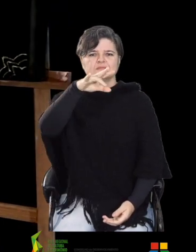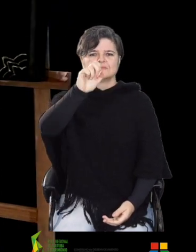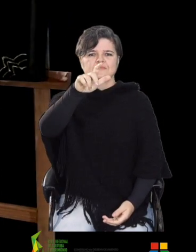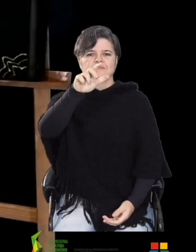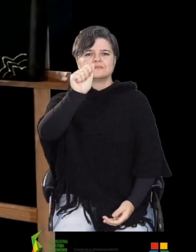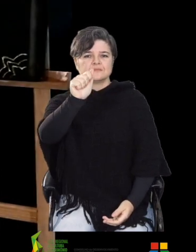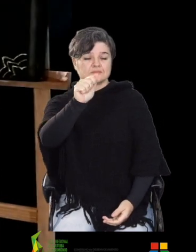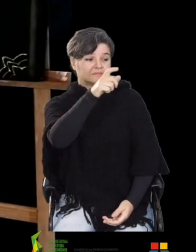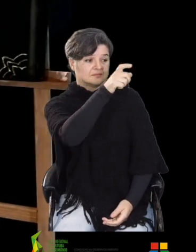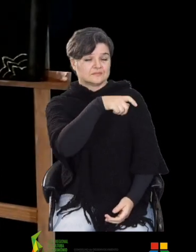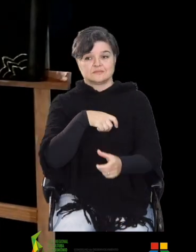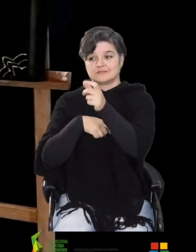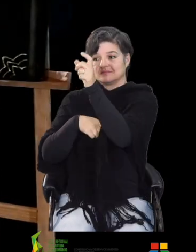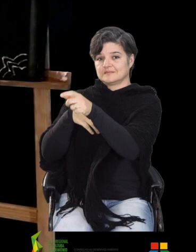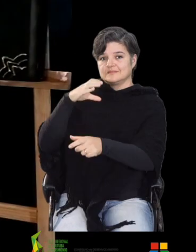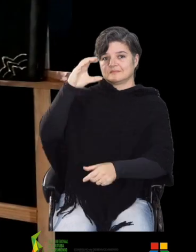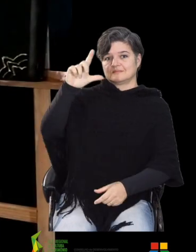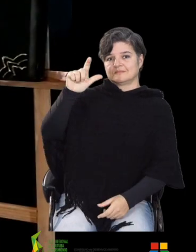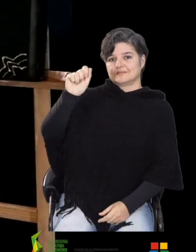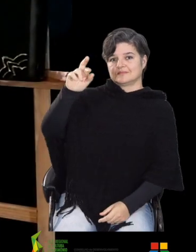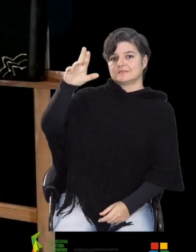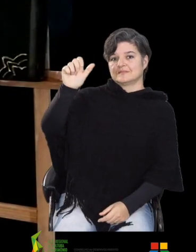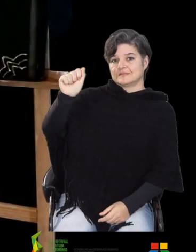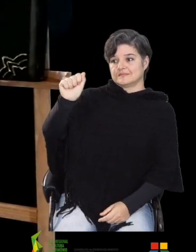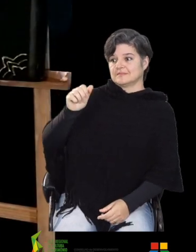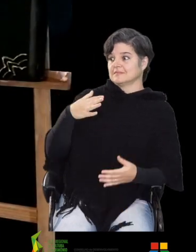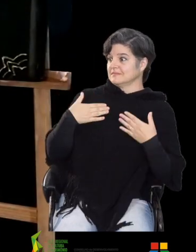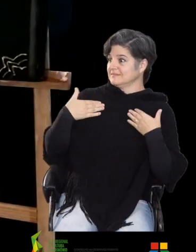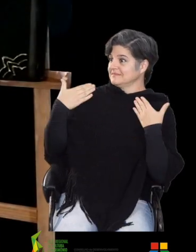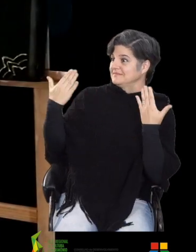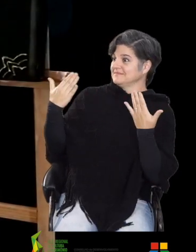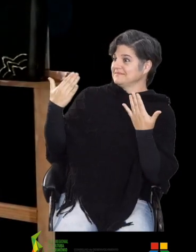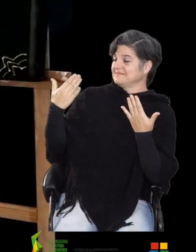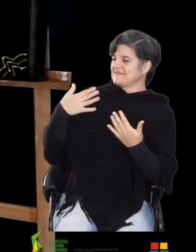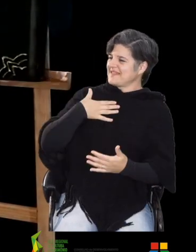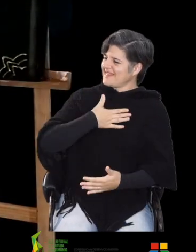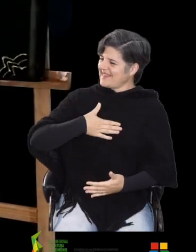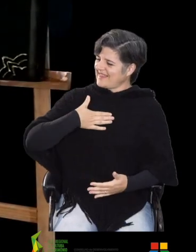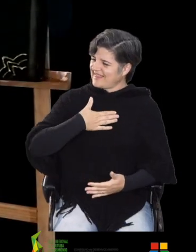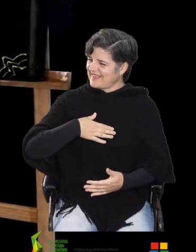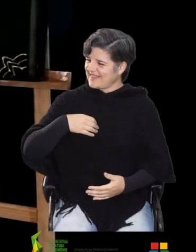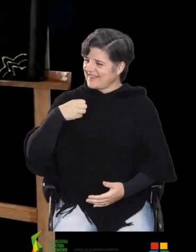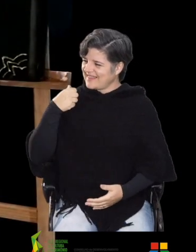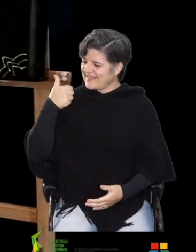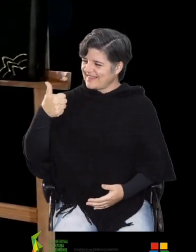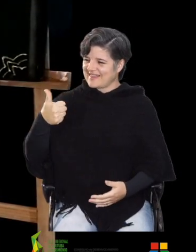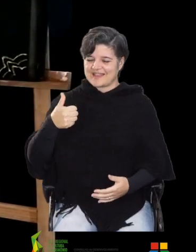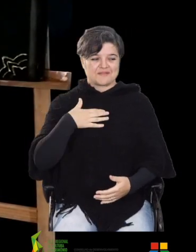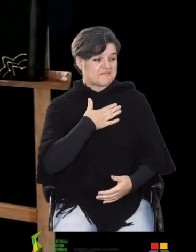hein e ai legal mara